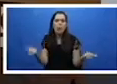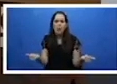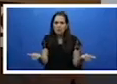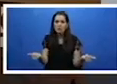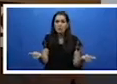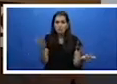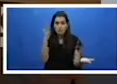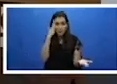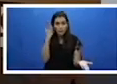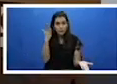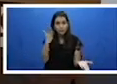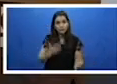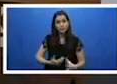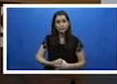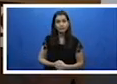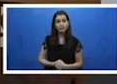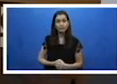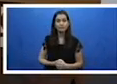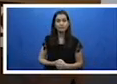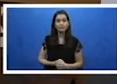tá?